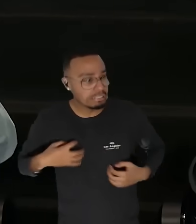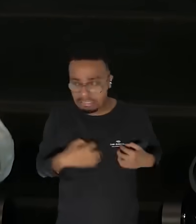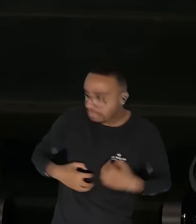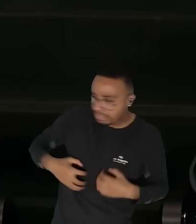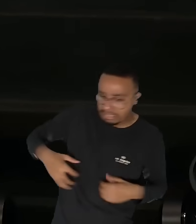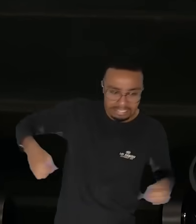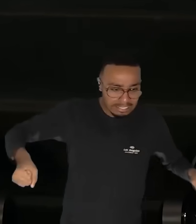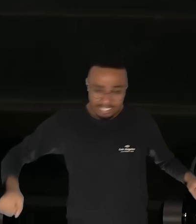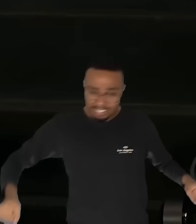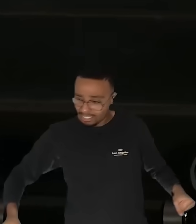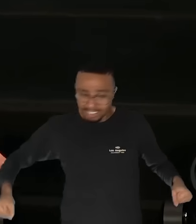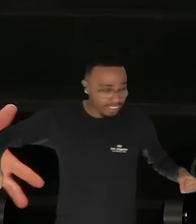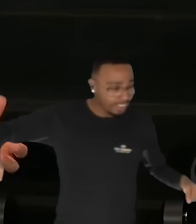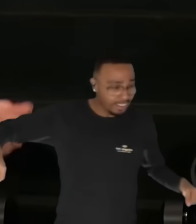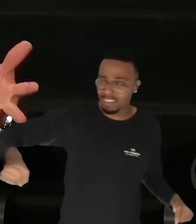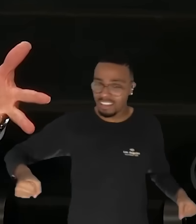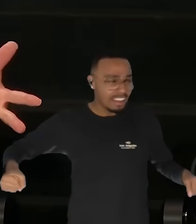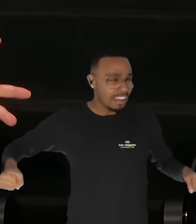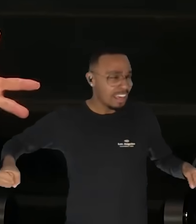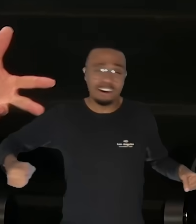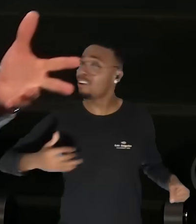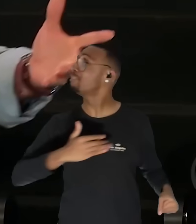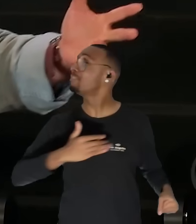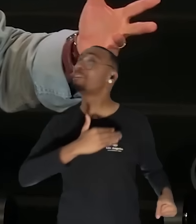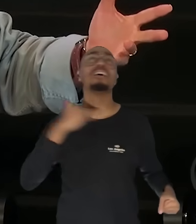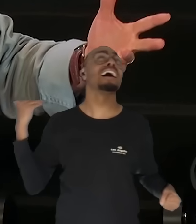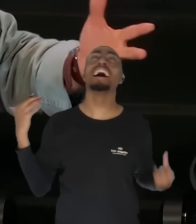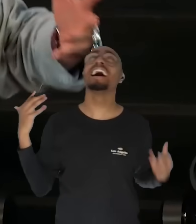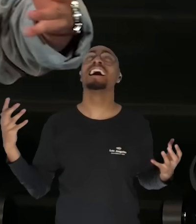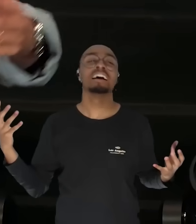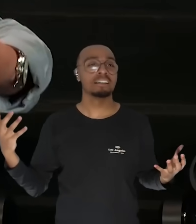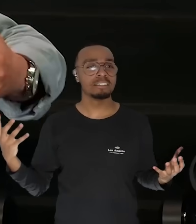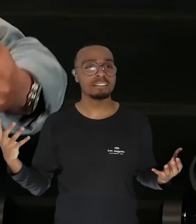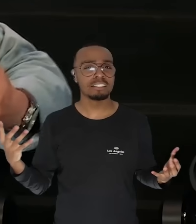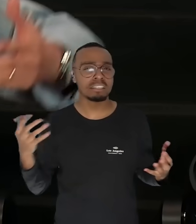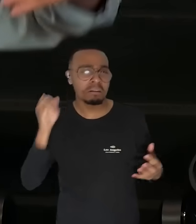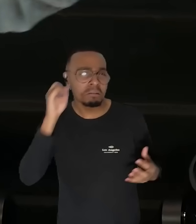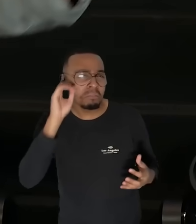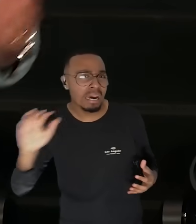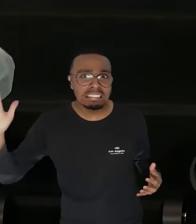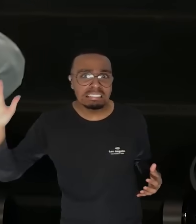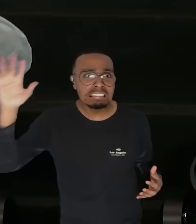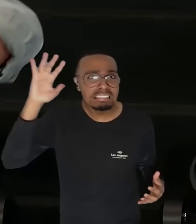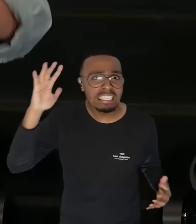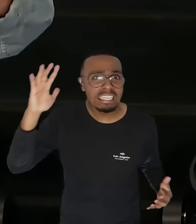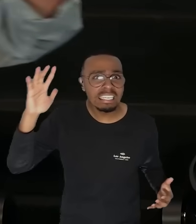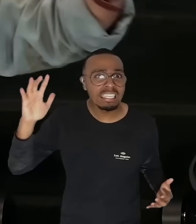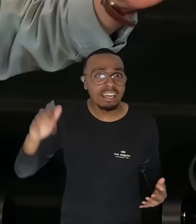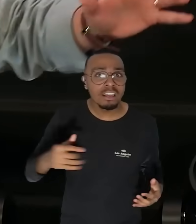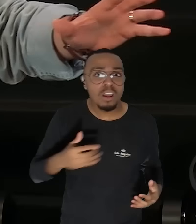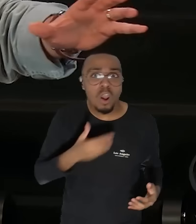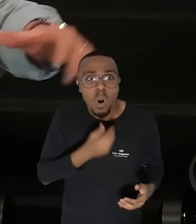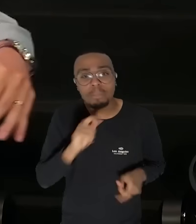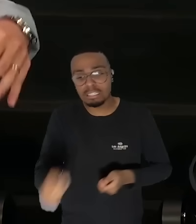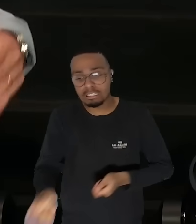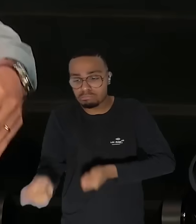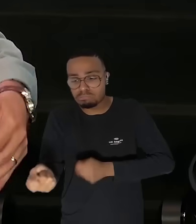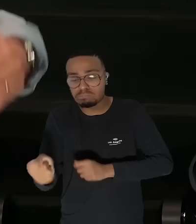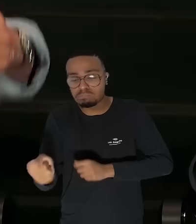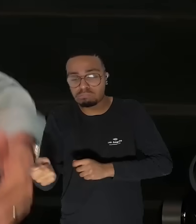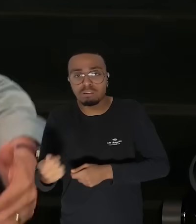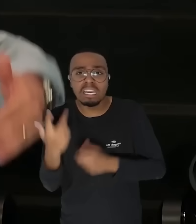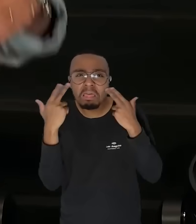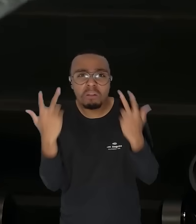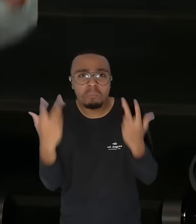estão soltando. Imagine os pregos soltando a madeira. Não estou falando de pescador de verão, não. Eu estou falando de gente